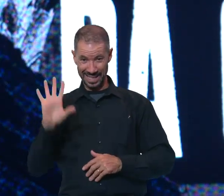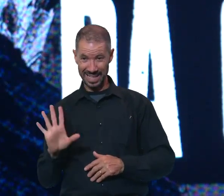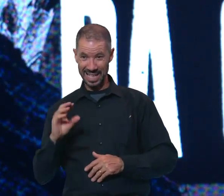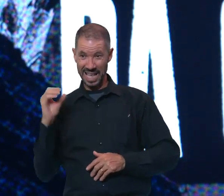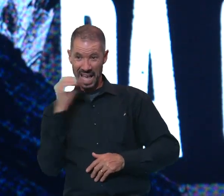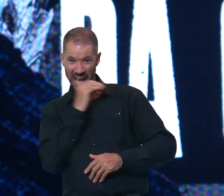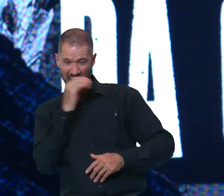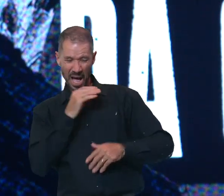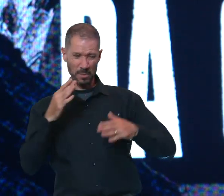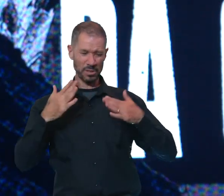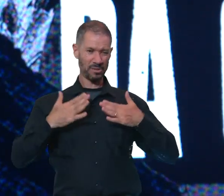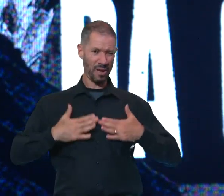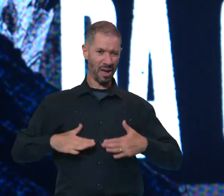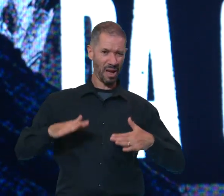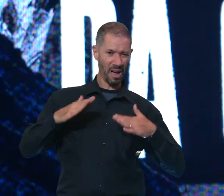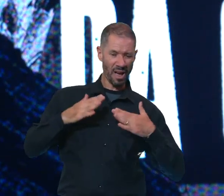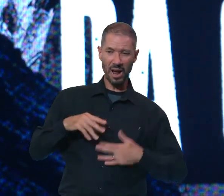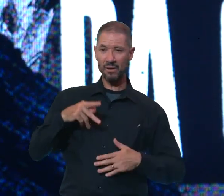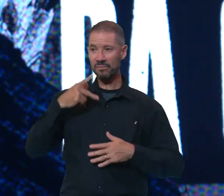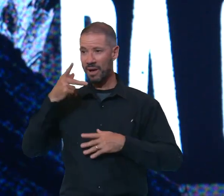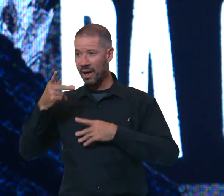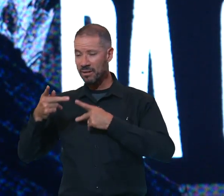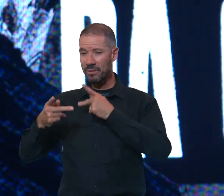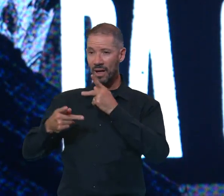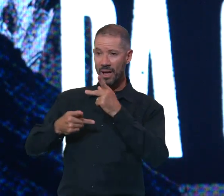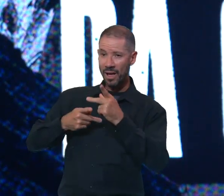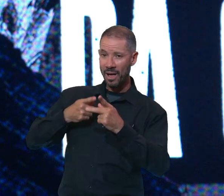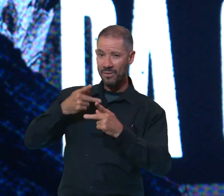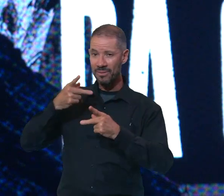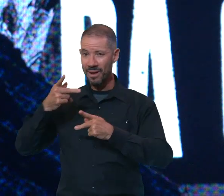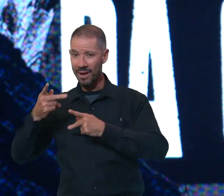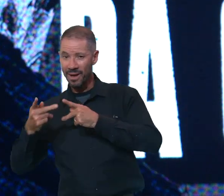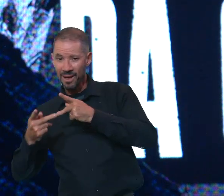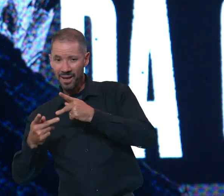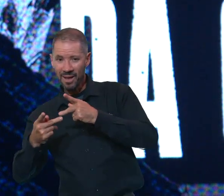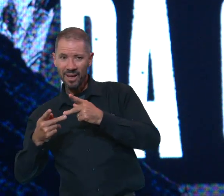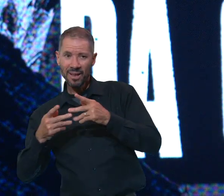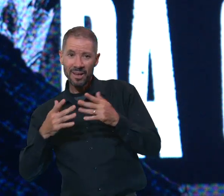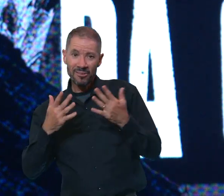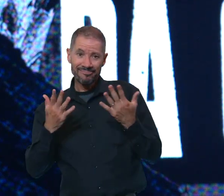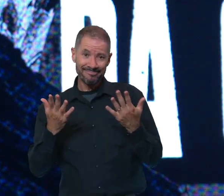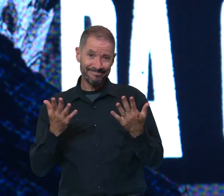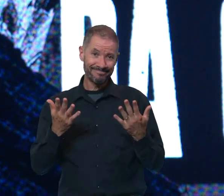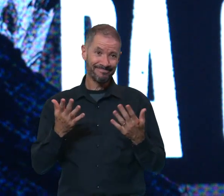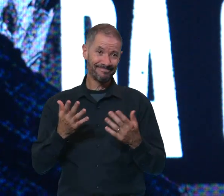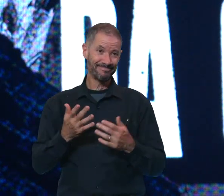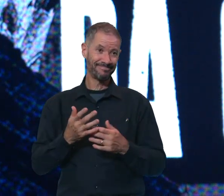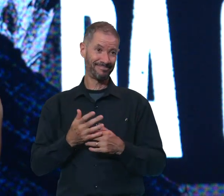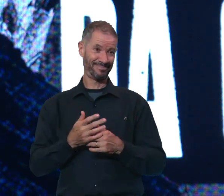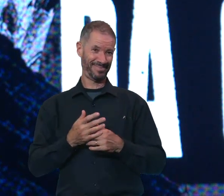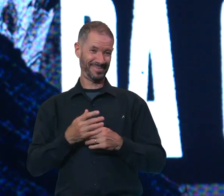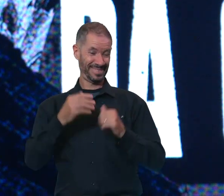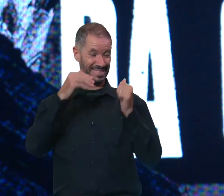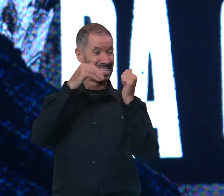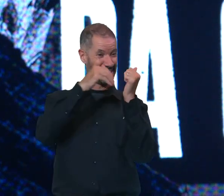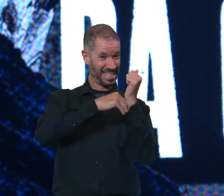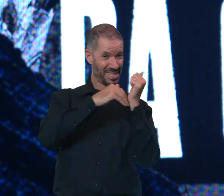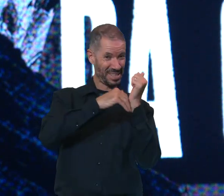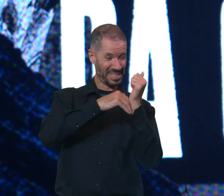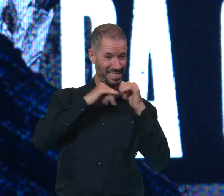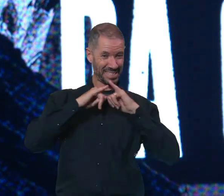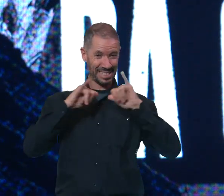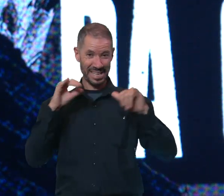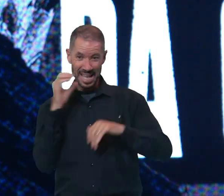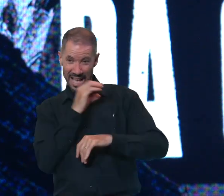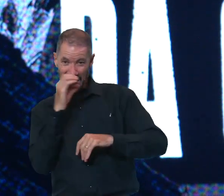rápido, devagar, né? Tem uns que falam muito devagar também, que fala... E, gente, fala mal... Posso contar um segredo?